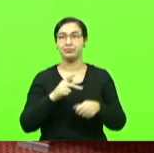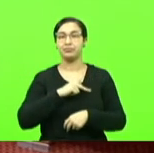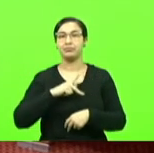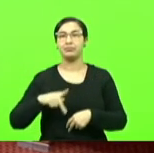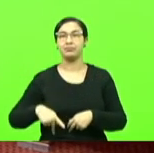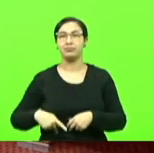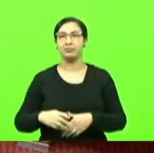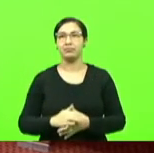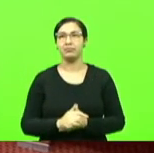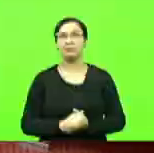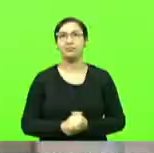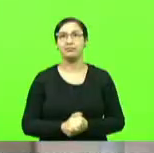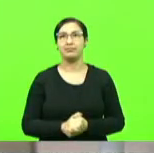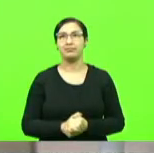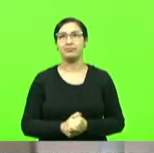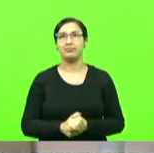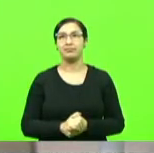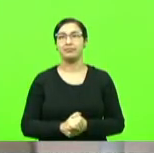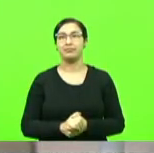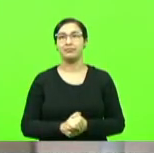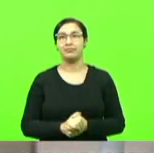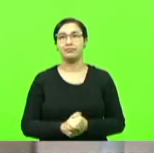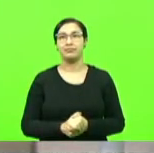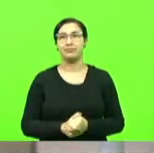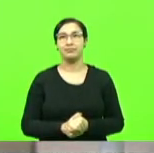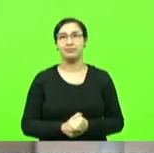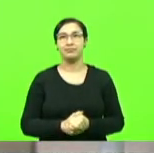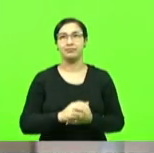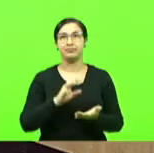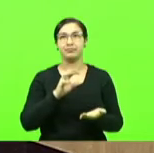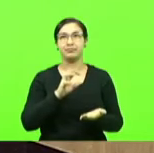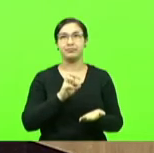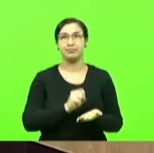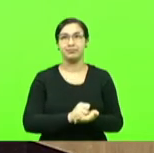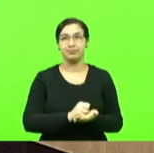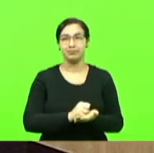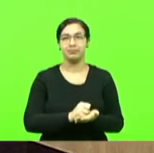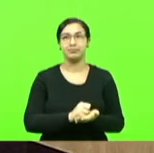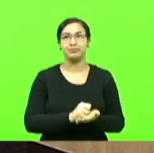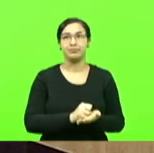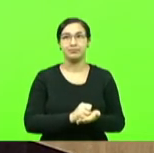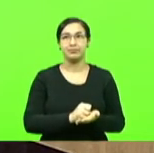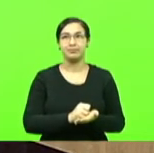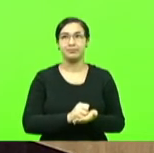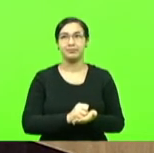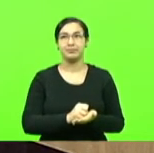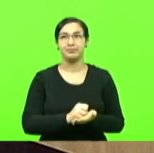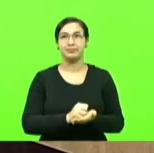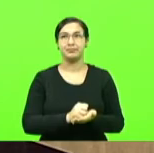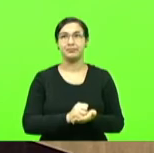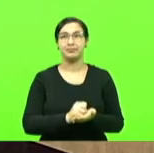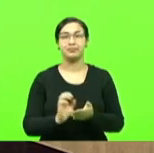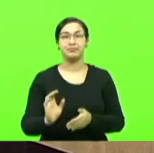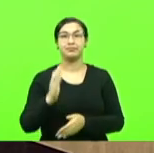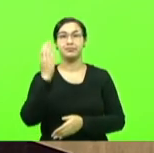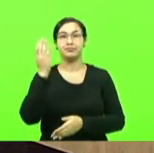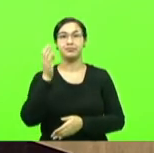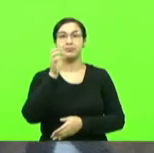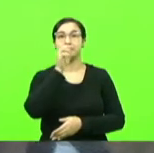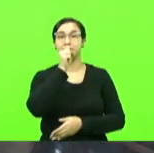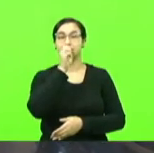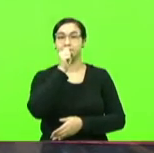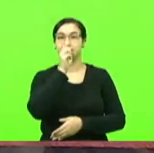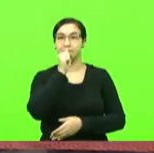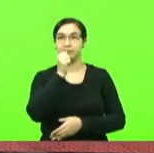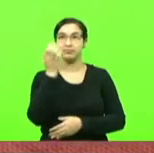Senhor presidente, eu apenas gostaria de registrar, senhor presidente, que ocorreu nesse sábado próximo